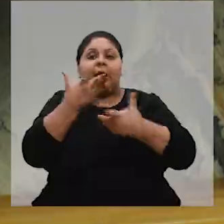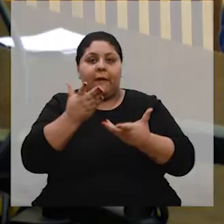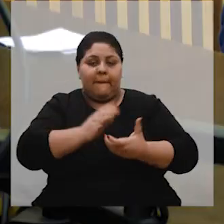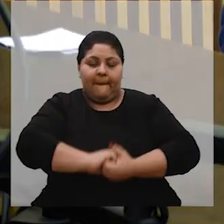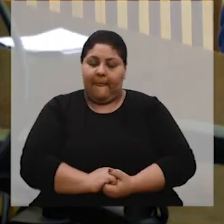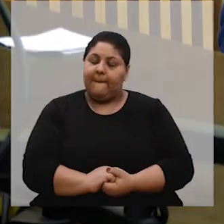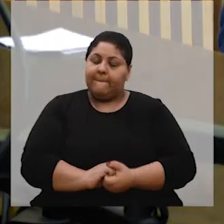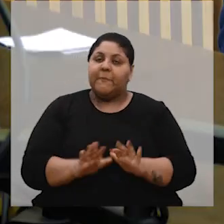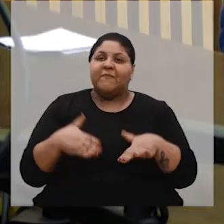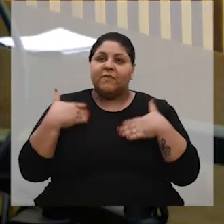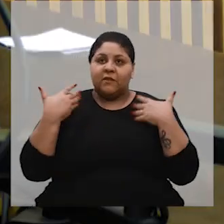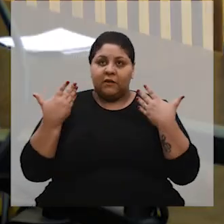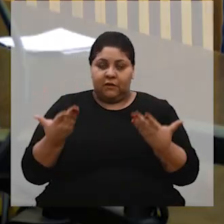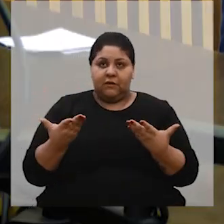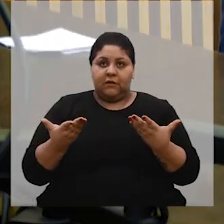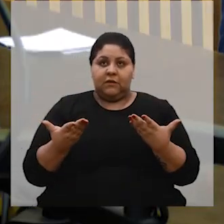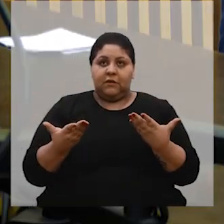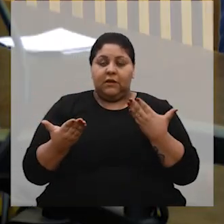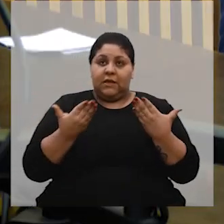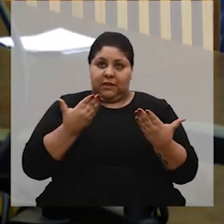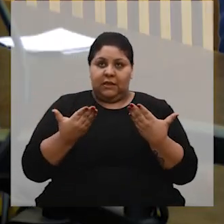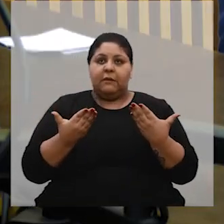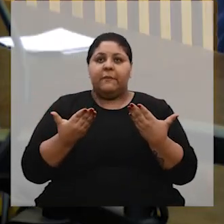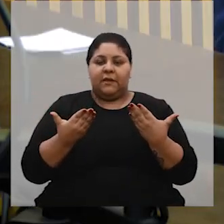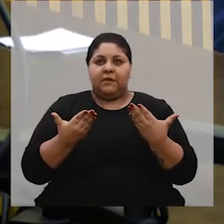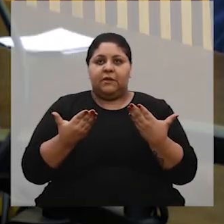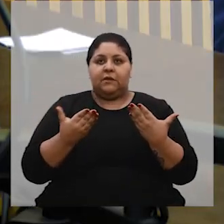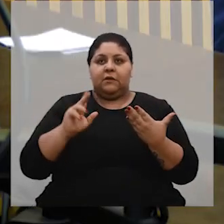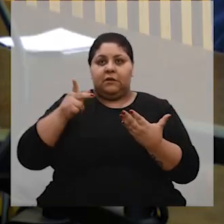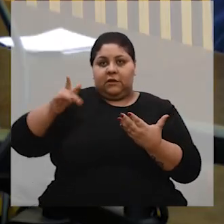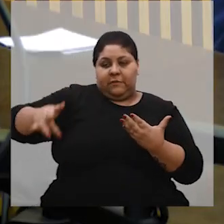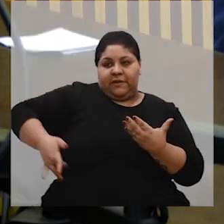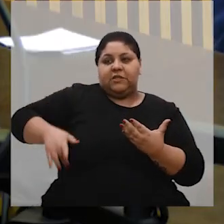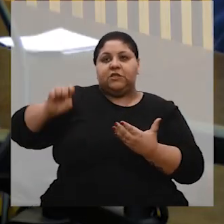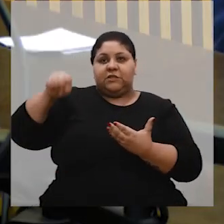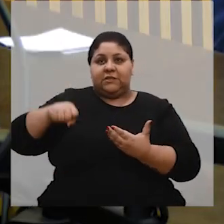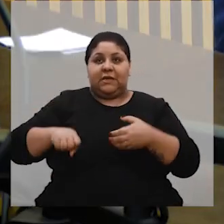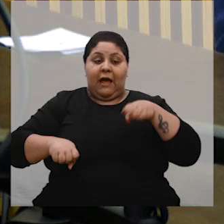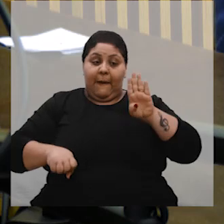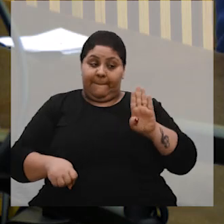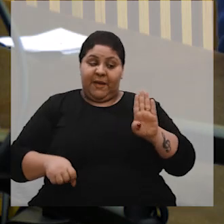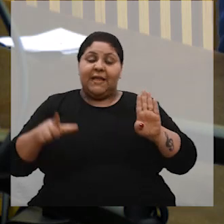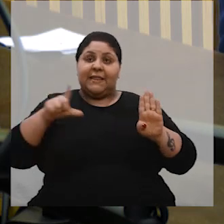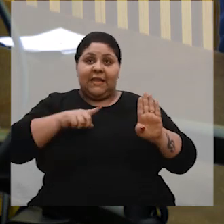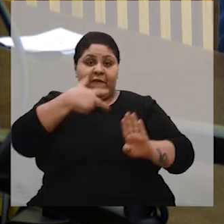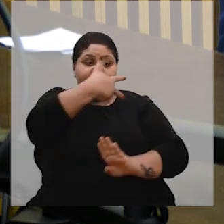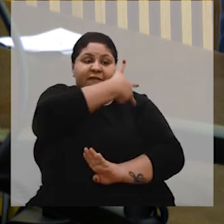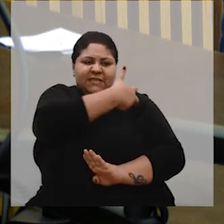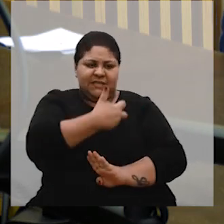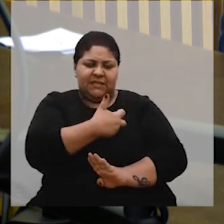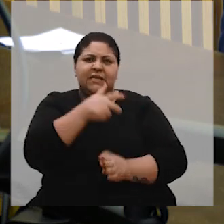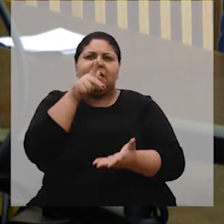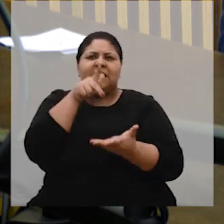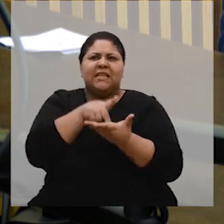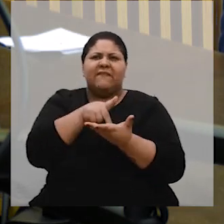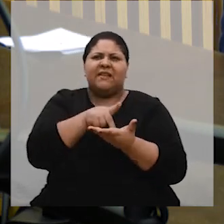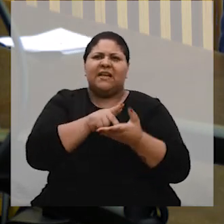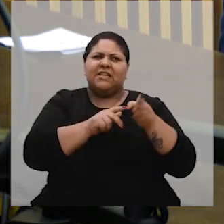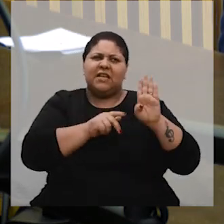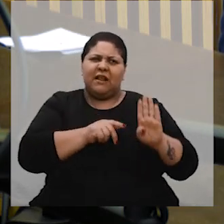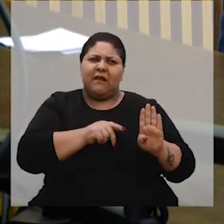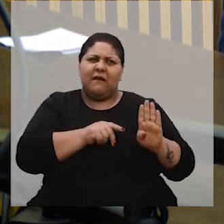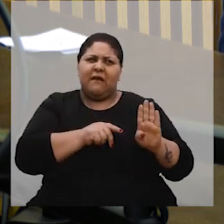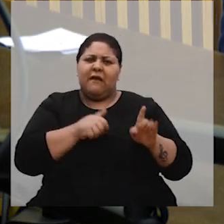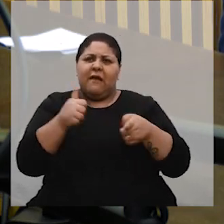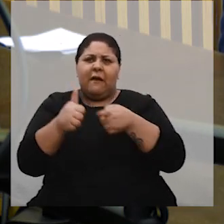é? Então, dependendo da hepatite, sim, tá? A hepatite B, ela tem vacina. Na verdade, a hepatite B